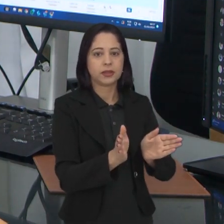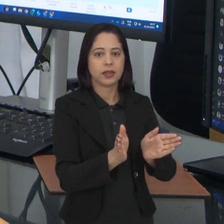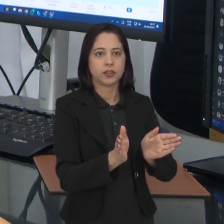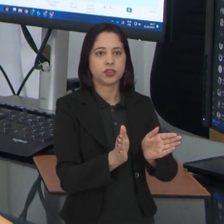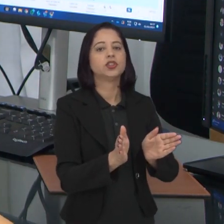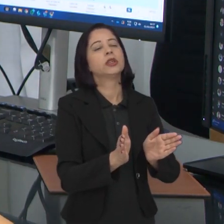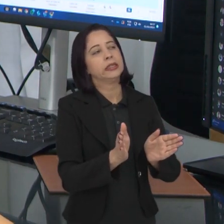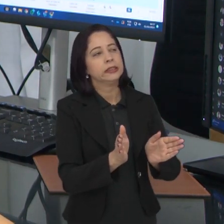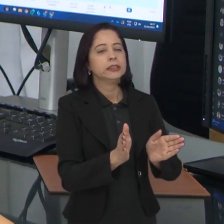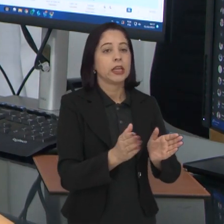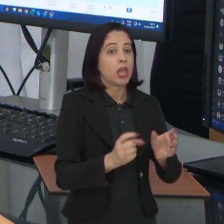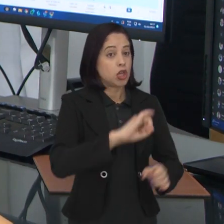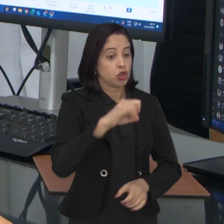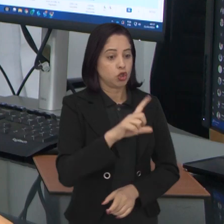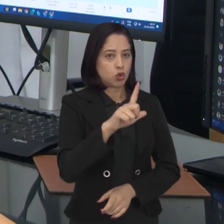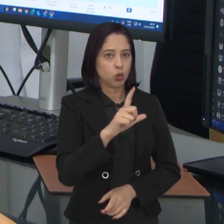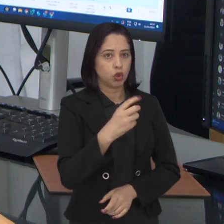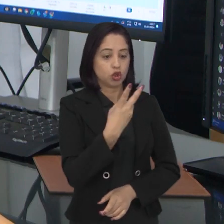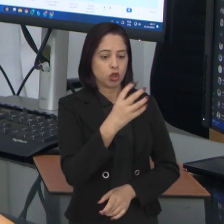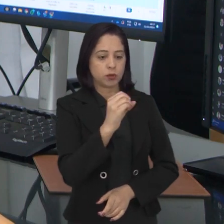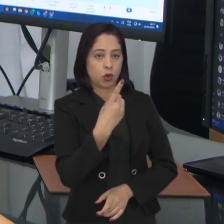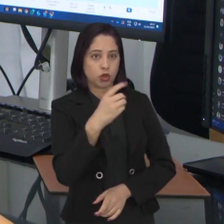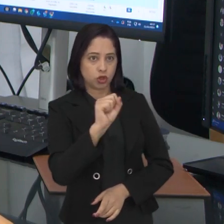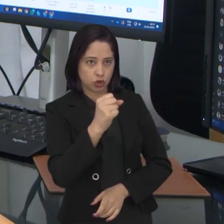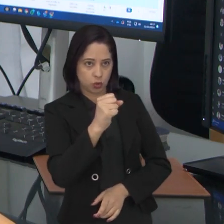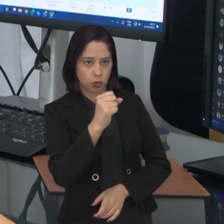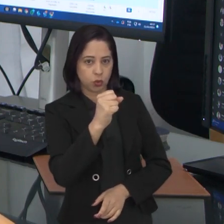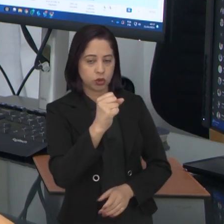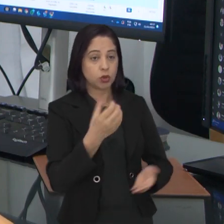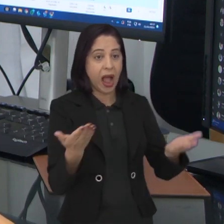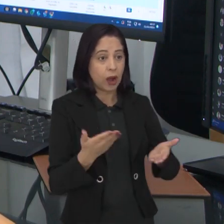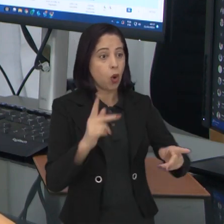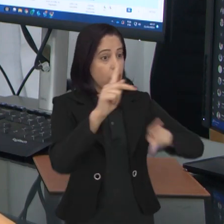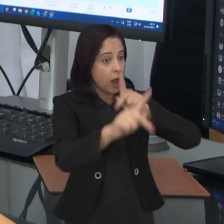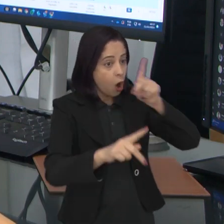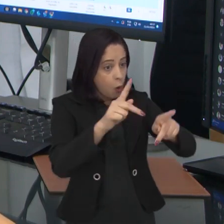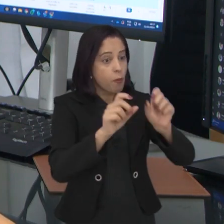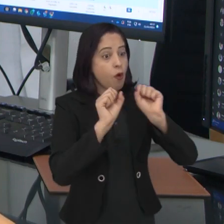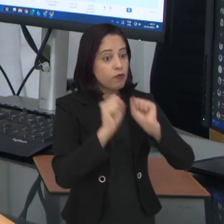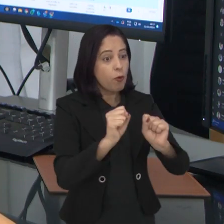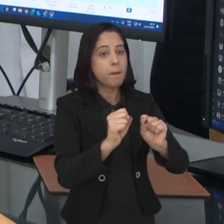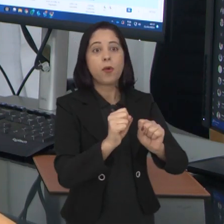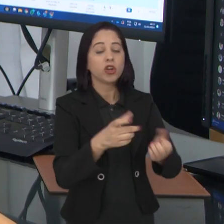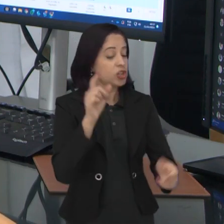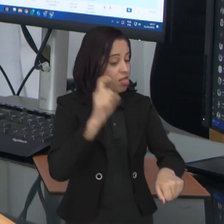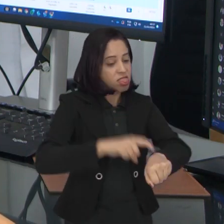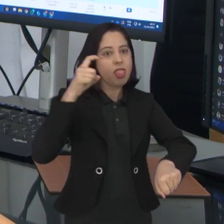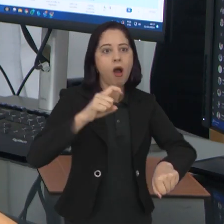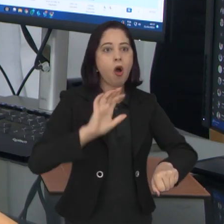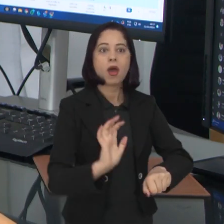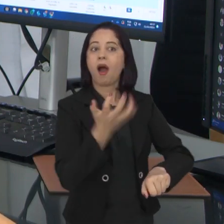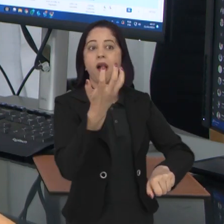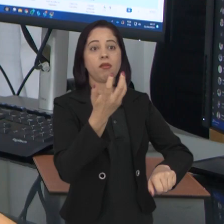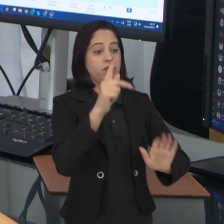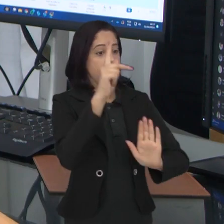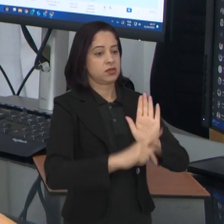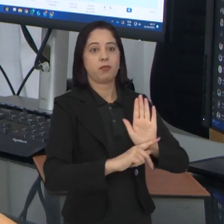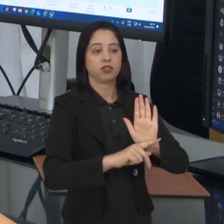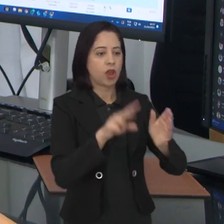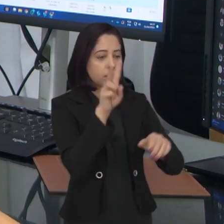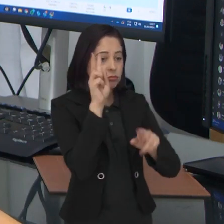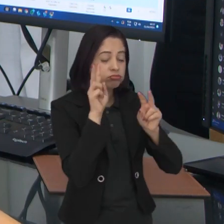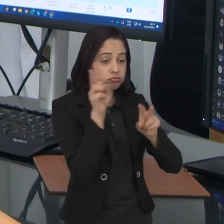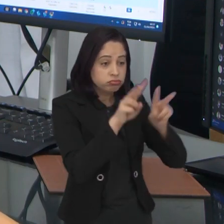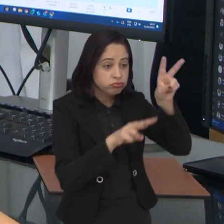funcionar efetivamente em julho de 2018 e por meio dele a população consegue acessar em tempo real tudo o que está acontecendo em cada projeto de lei